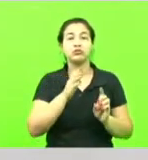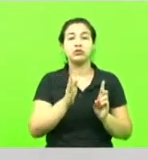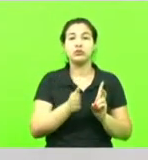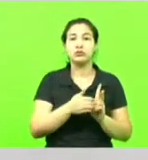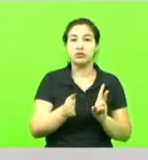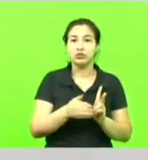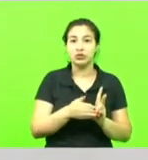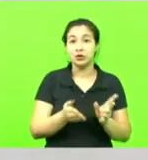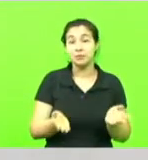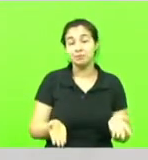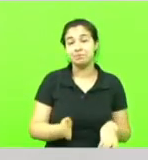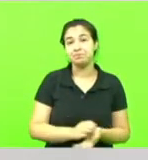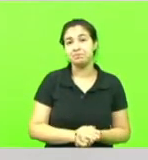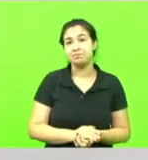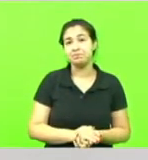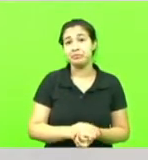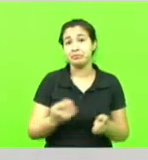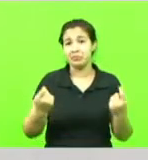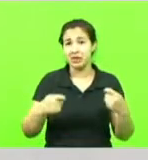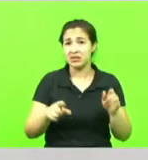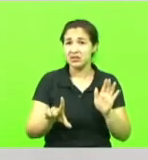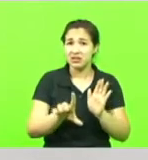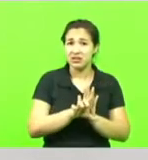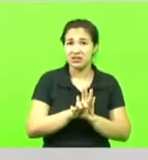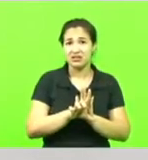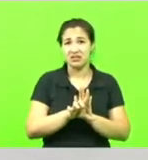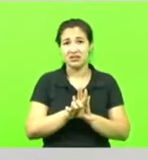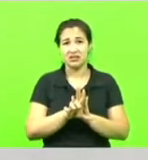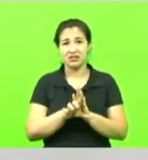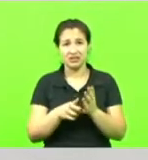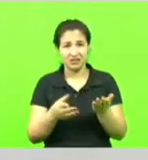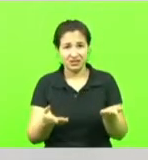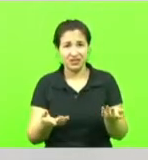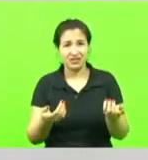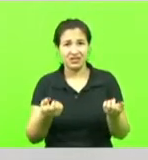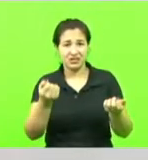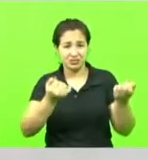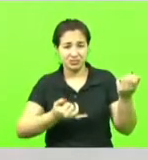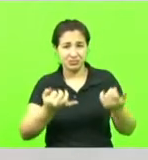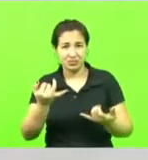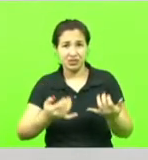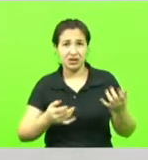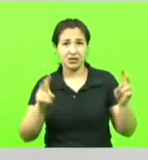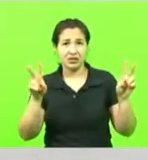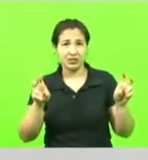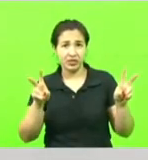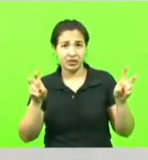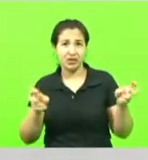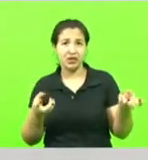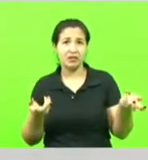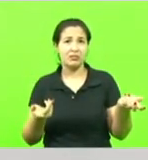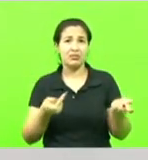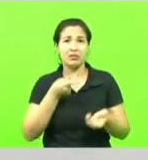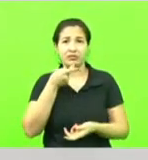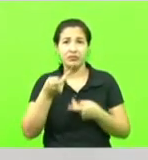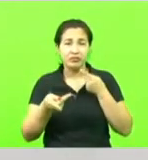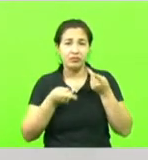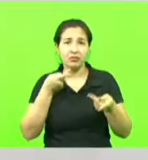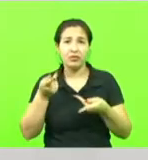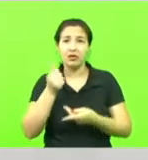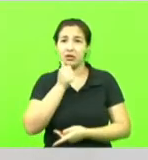acho engraçado que precisa de lei para falar sobre isso aqui. Por que que não precisou de lei para falar da Anitta Garibaldi, Antonieta de